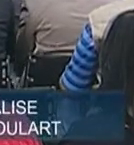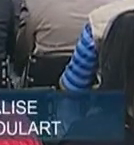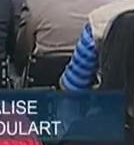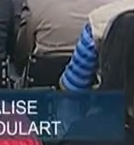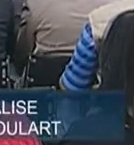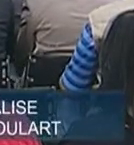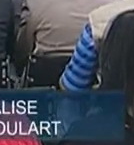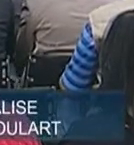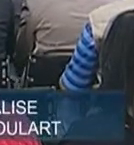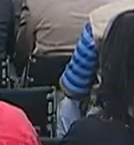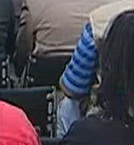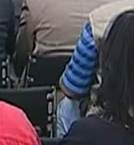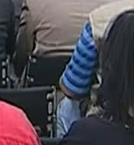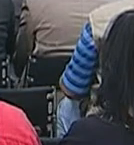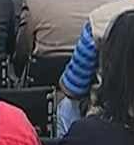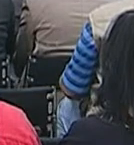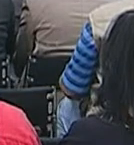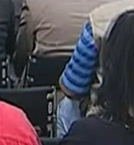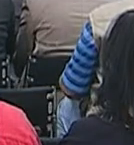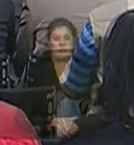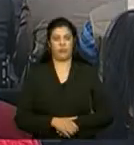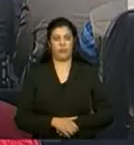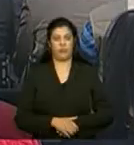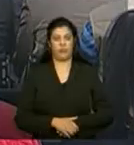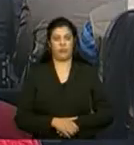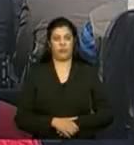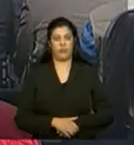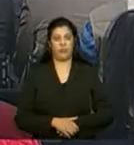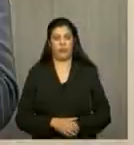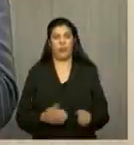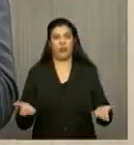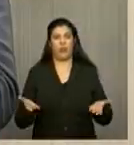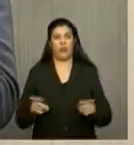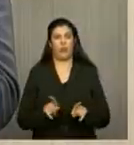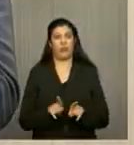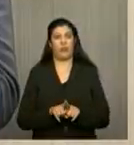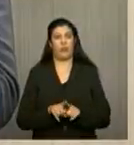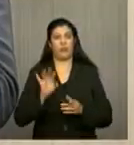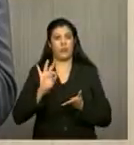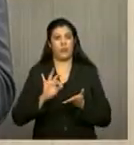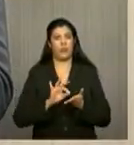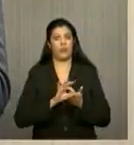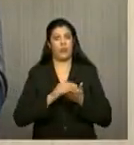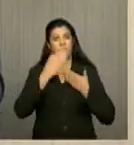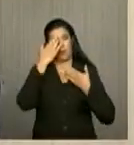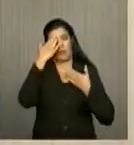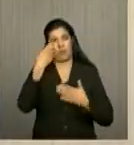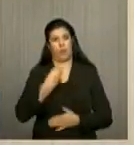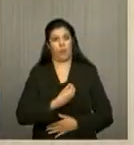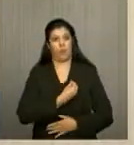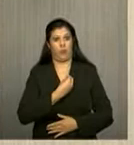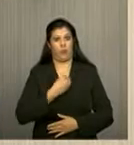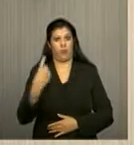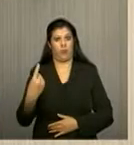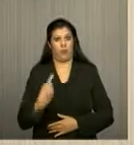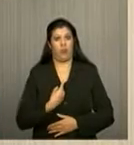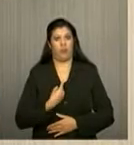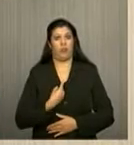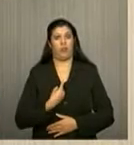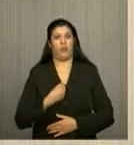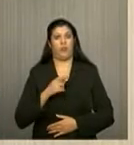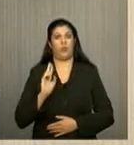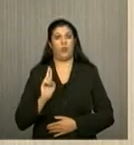neste momento nós gostaríamos registrar e agradecer a presença do representante da comissão nacional da verdade o senhor pedro